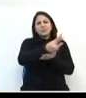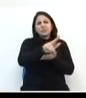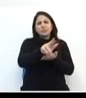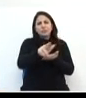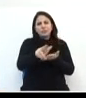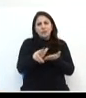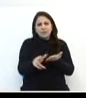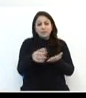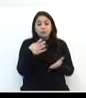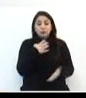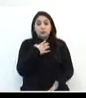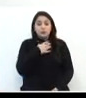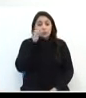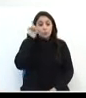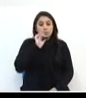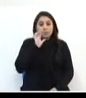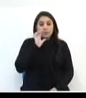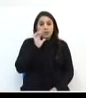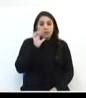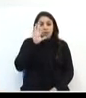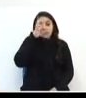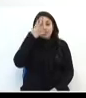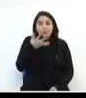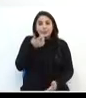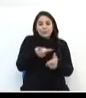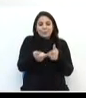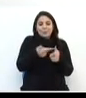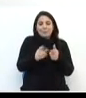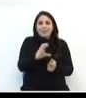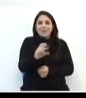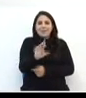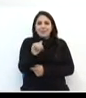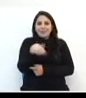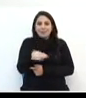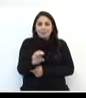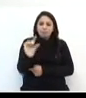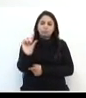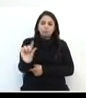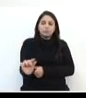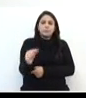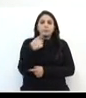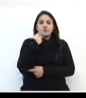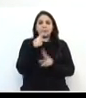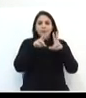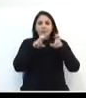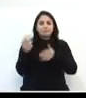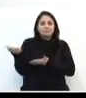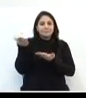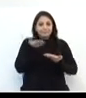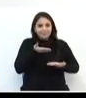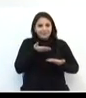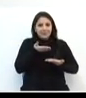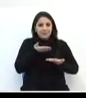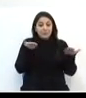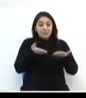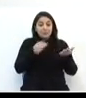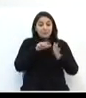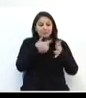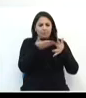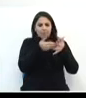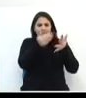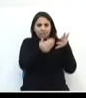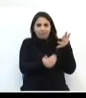série de medidas para diminuir essa criminalidade. Para falar sobre o assunto, eu estou recebendo, então, neste segundo bloco